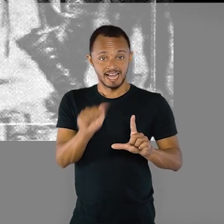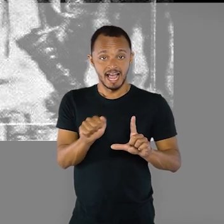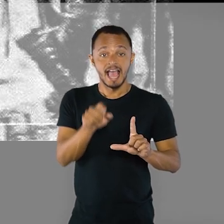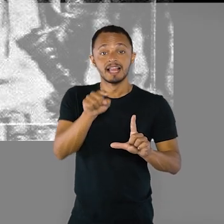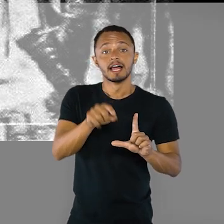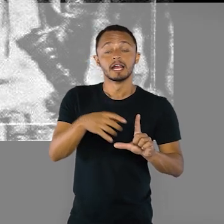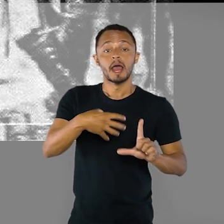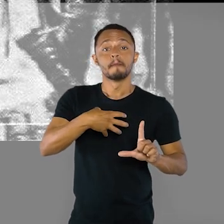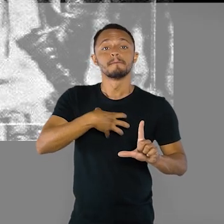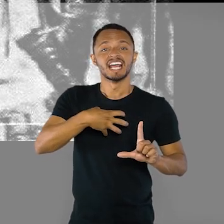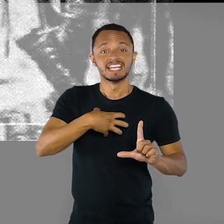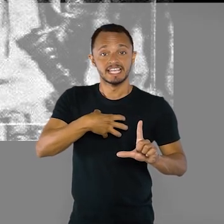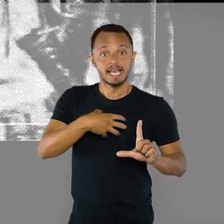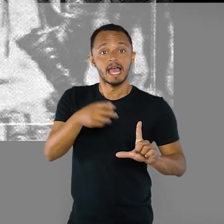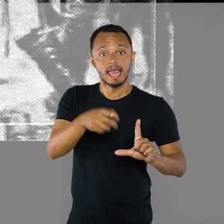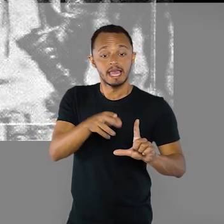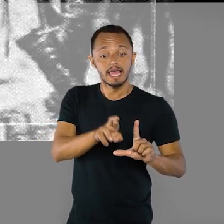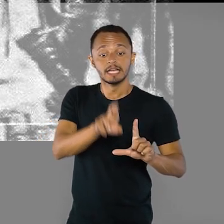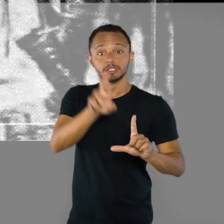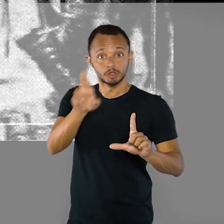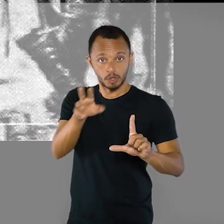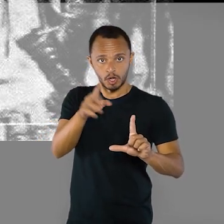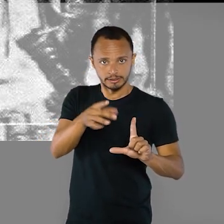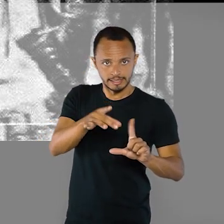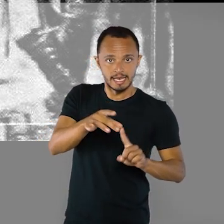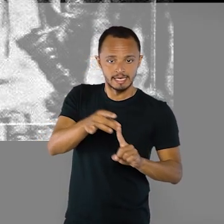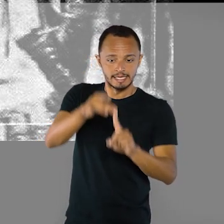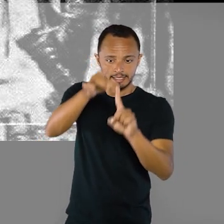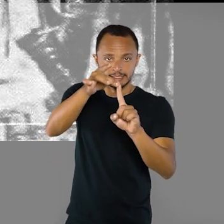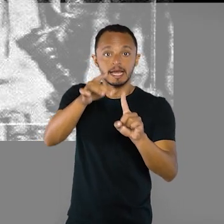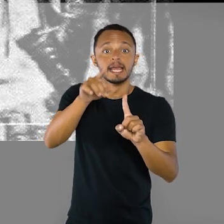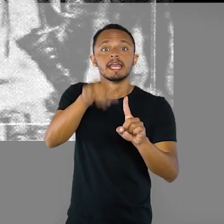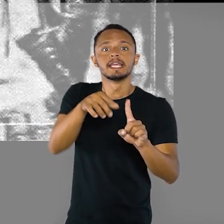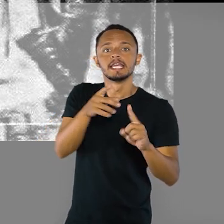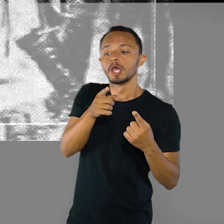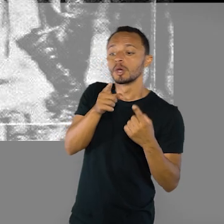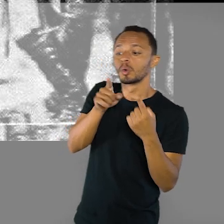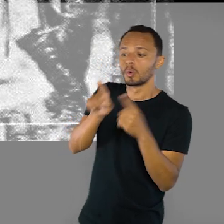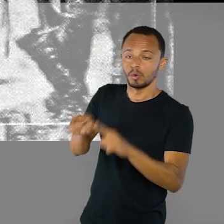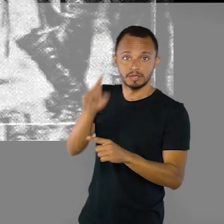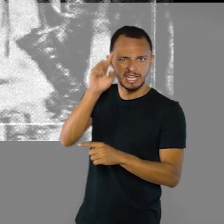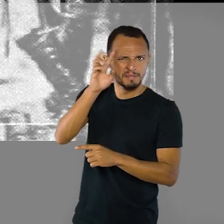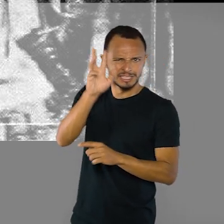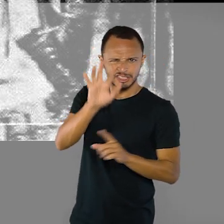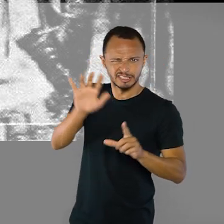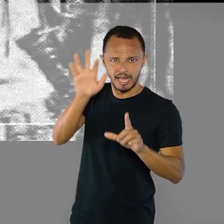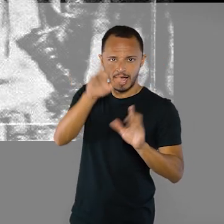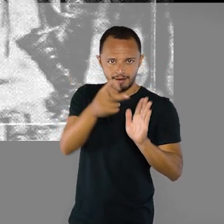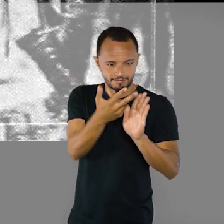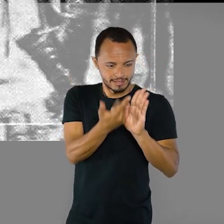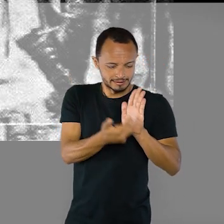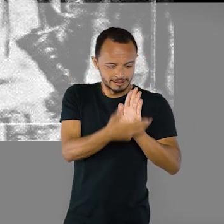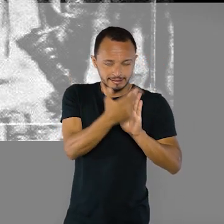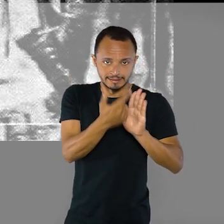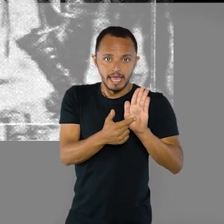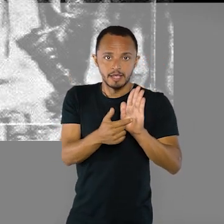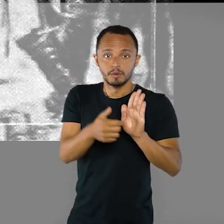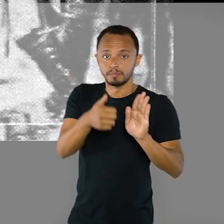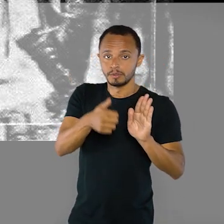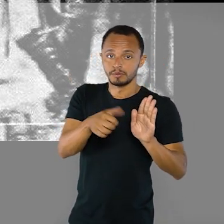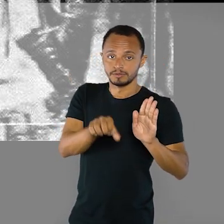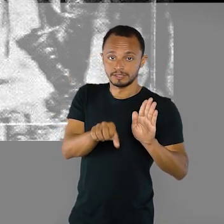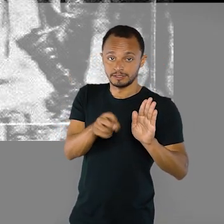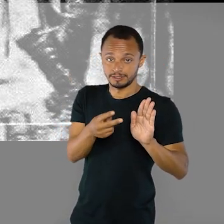Bahia que tentou impedir, numa cena imaginada assim por Firmino Monteiro, em